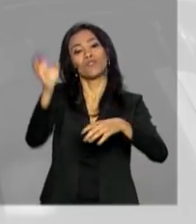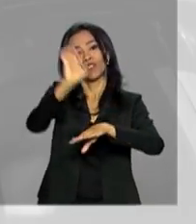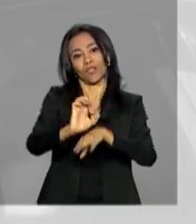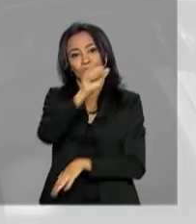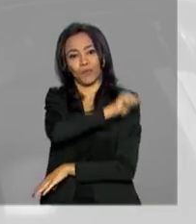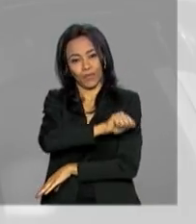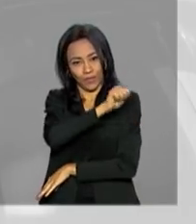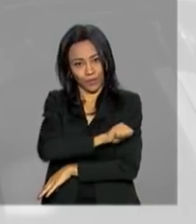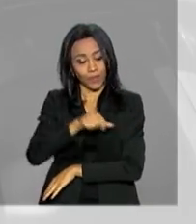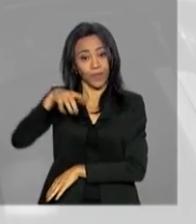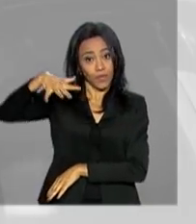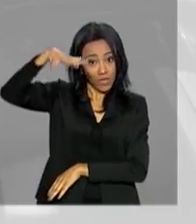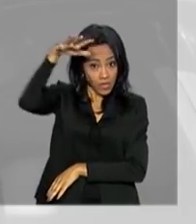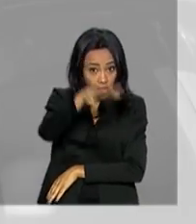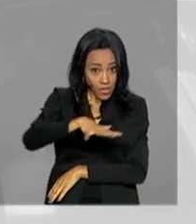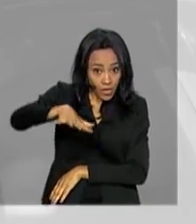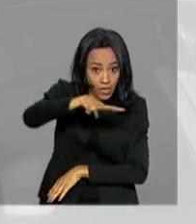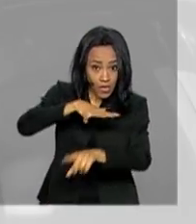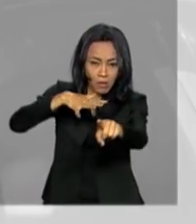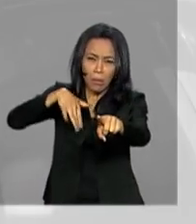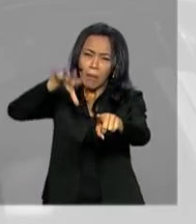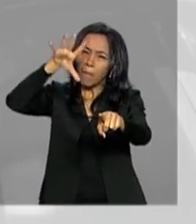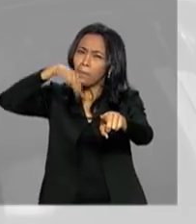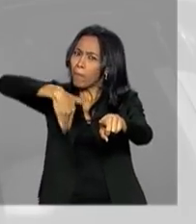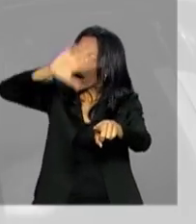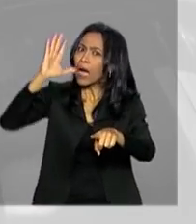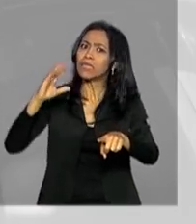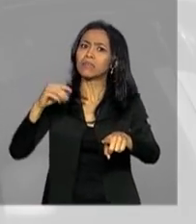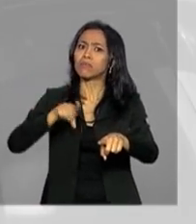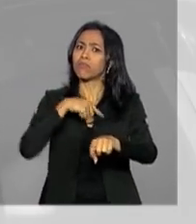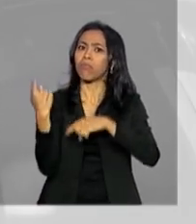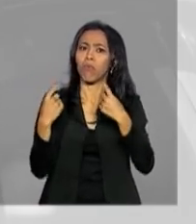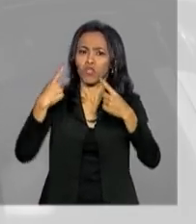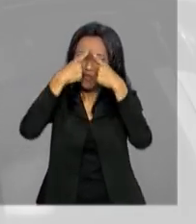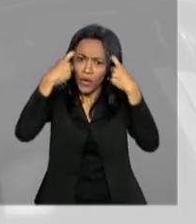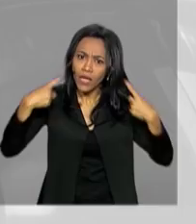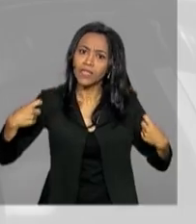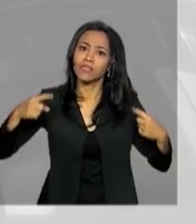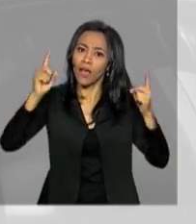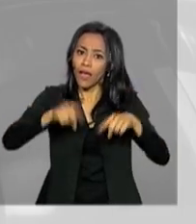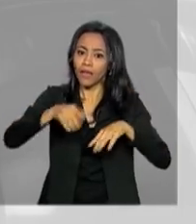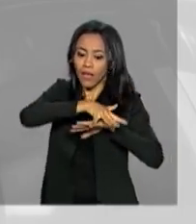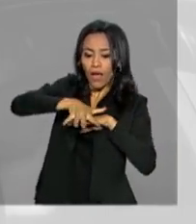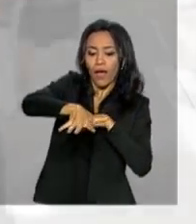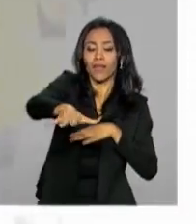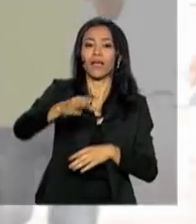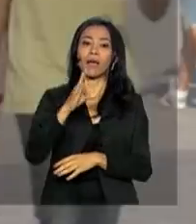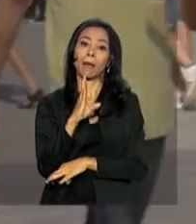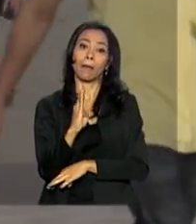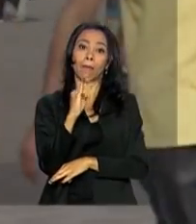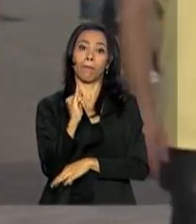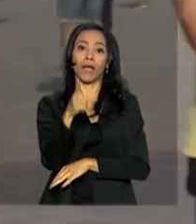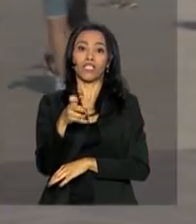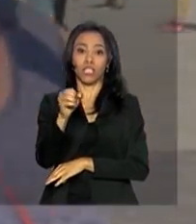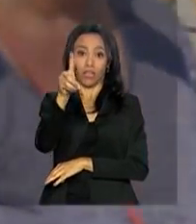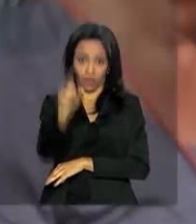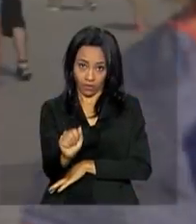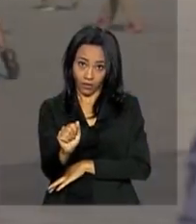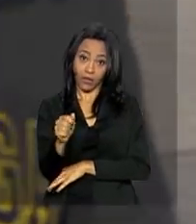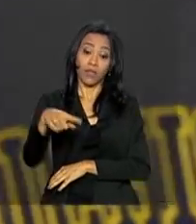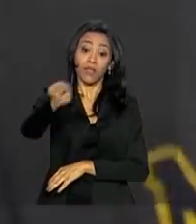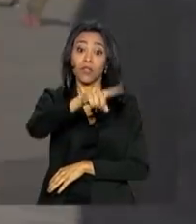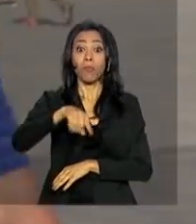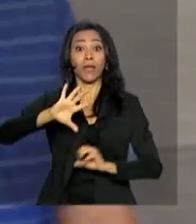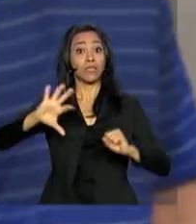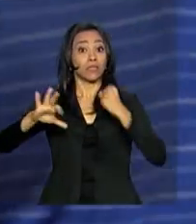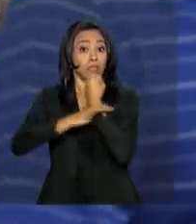Janeiro. O município com a maior taxa de mortes violentas foi Queimados, na Baixada Fluminense. Para garantir a segurança em